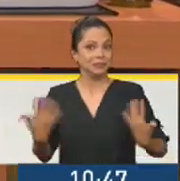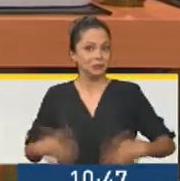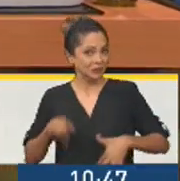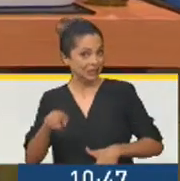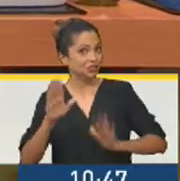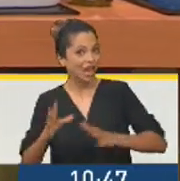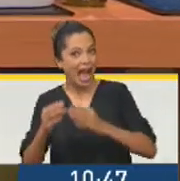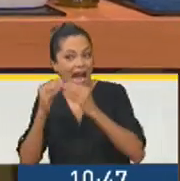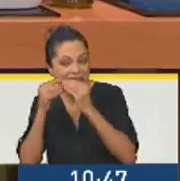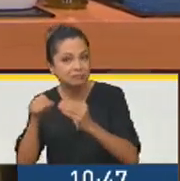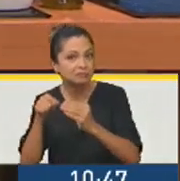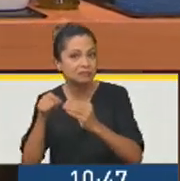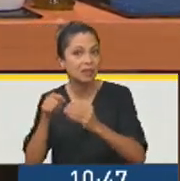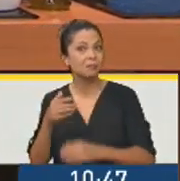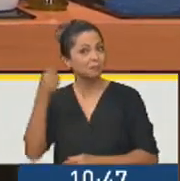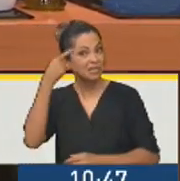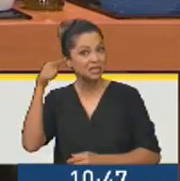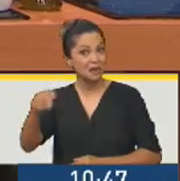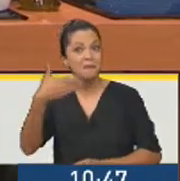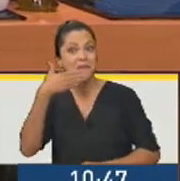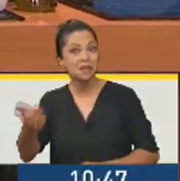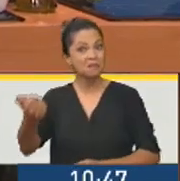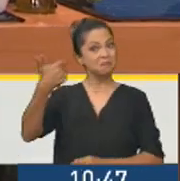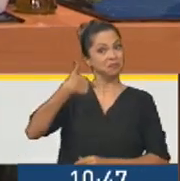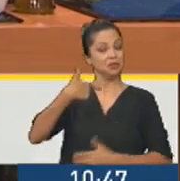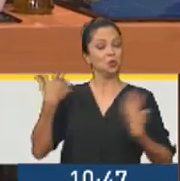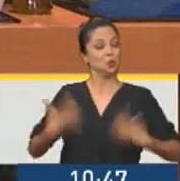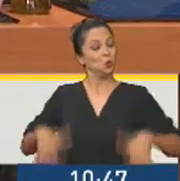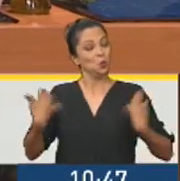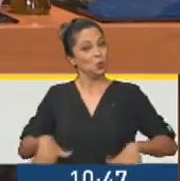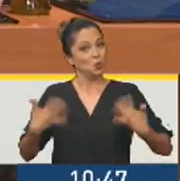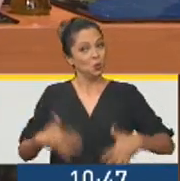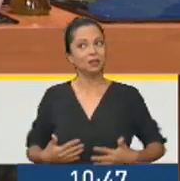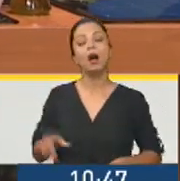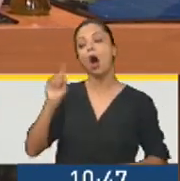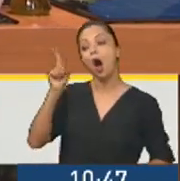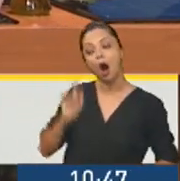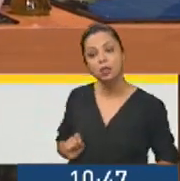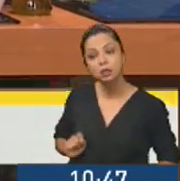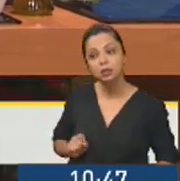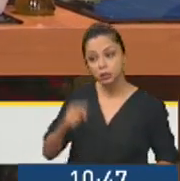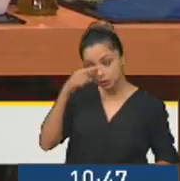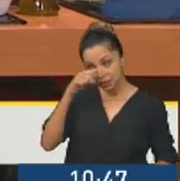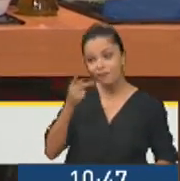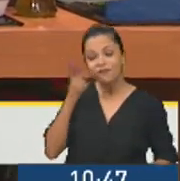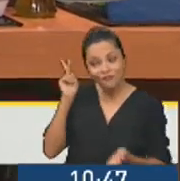imagina, se ele falar que o do boteco é melhor que o meu, meu Deus, hein? Mas, Naná, quero que você seja sincero, você, tá bom? Você, pode deixar. Então,